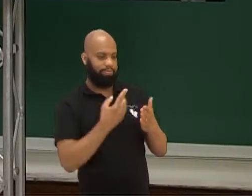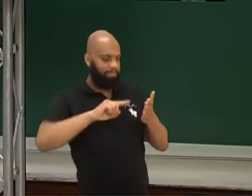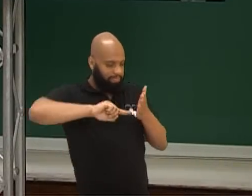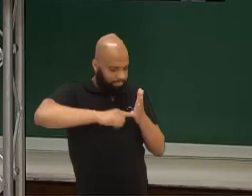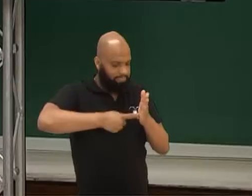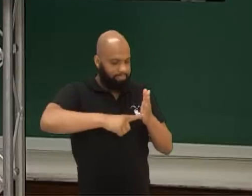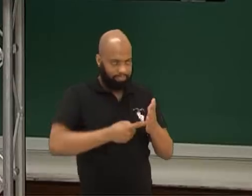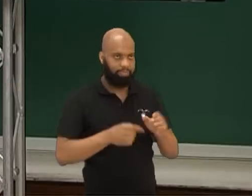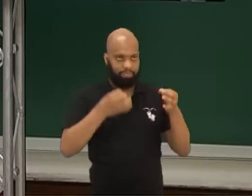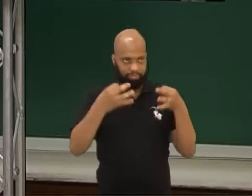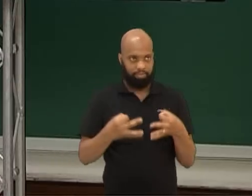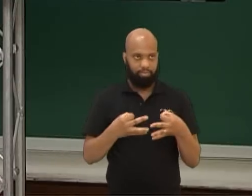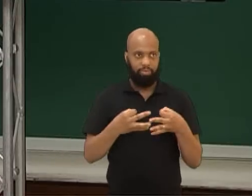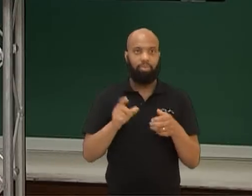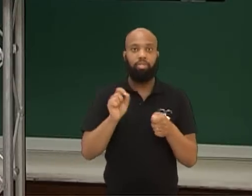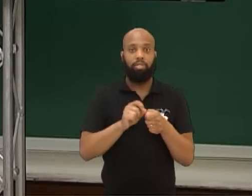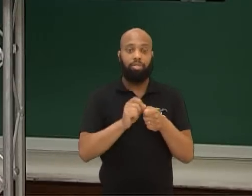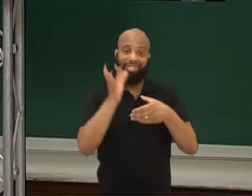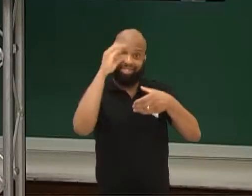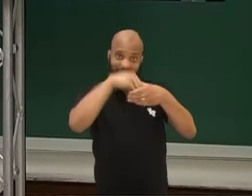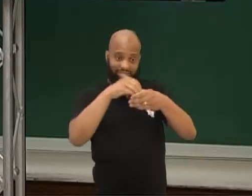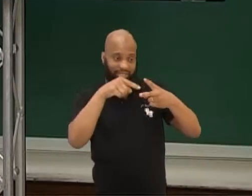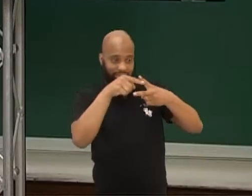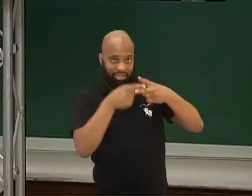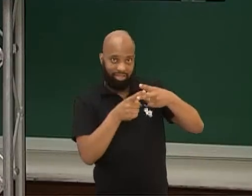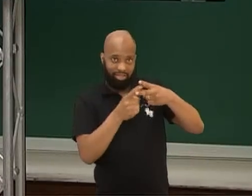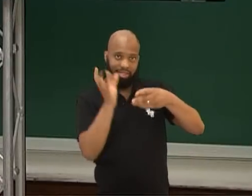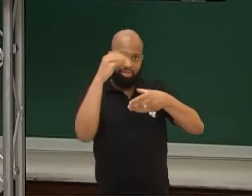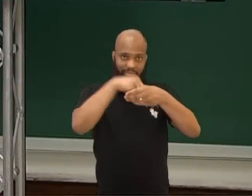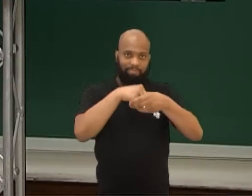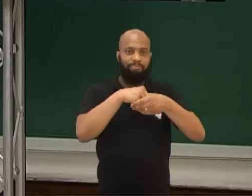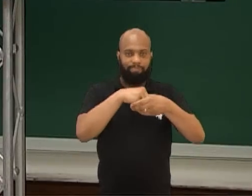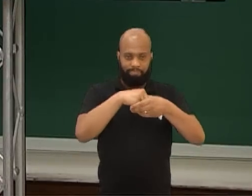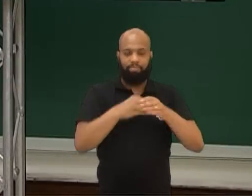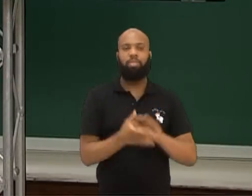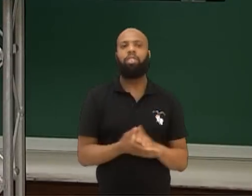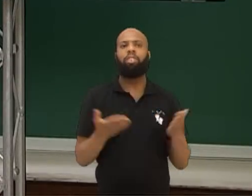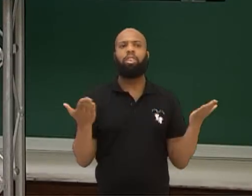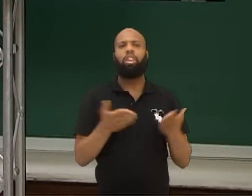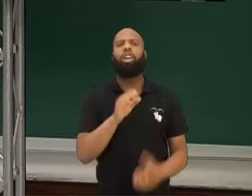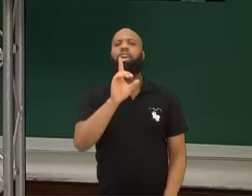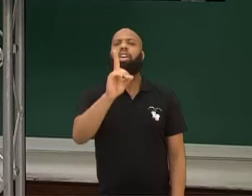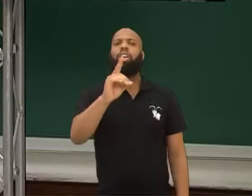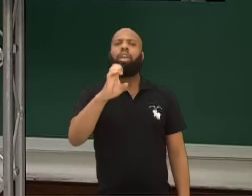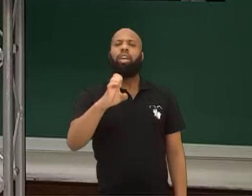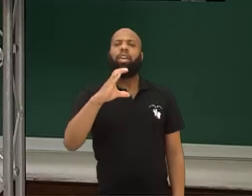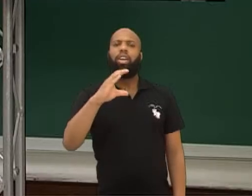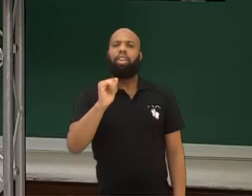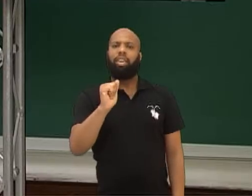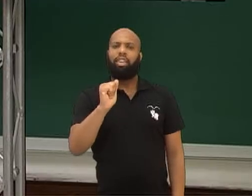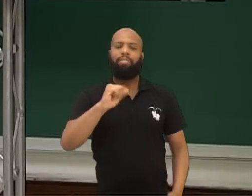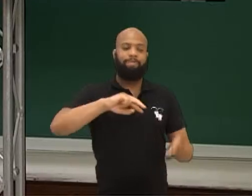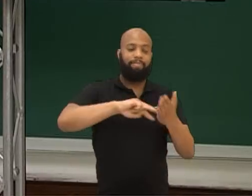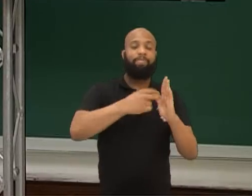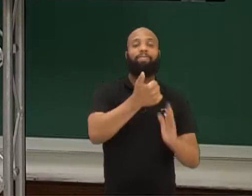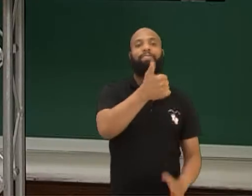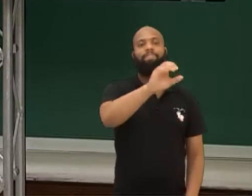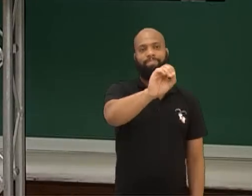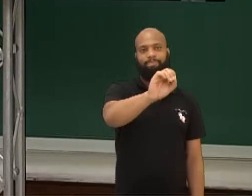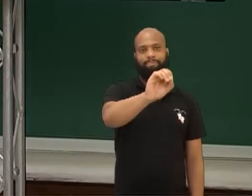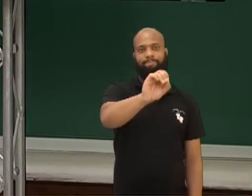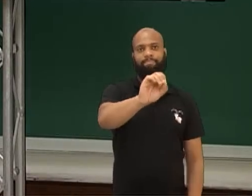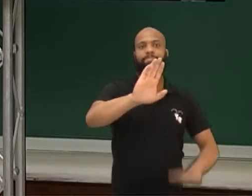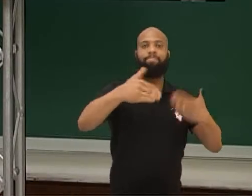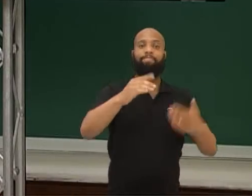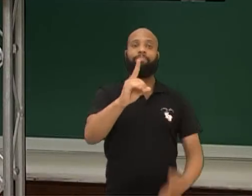né? Calcule a medida do ângulo interno desse polígono. Bom, o que é um decágono? Deca quer dizer 10.